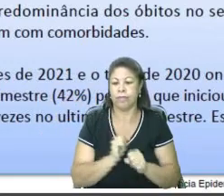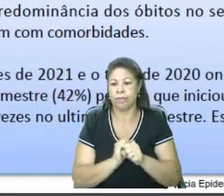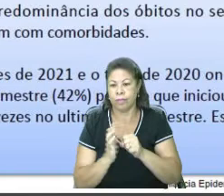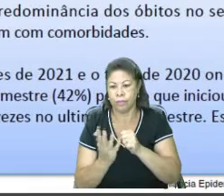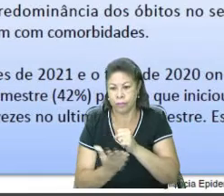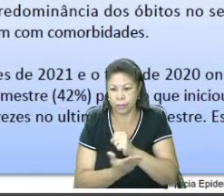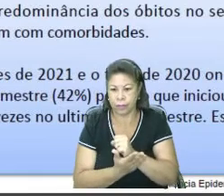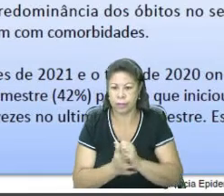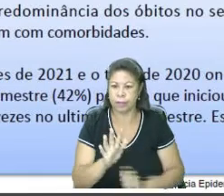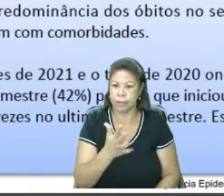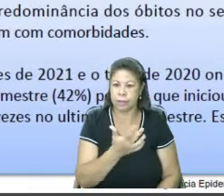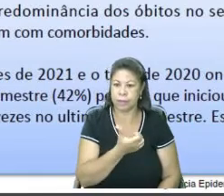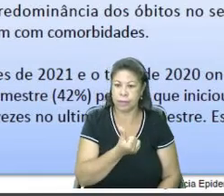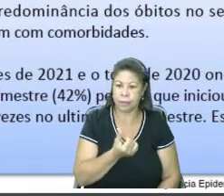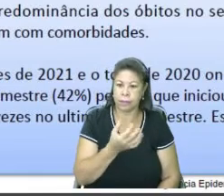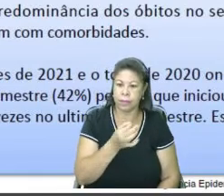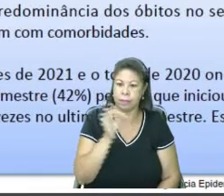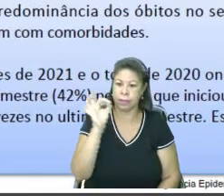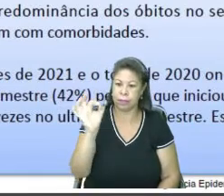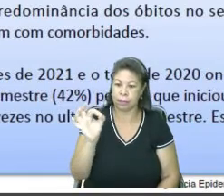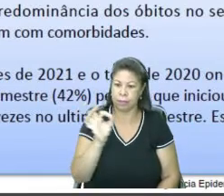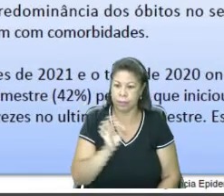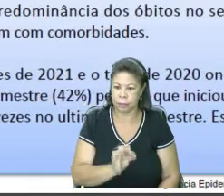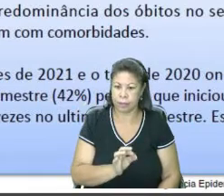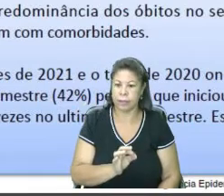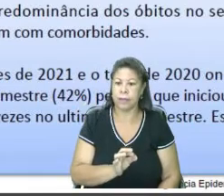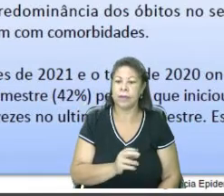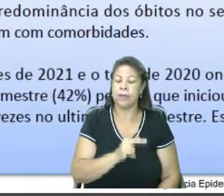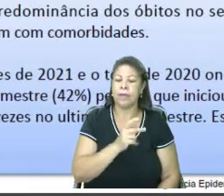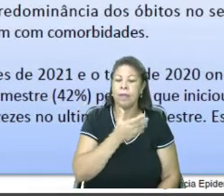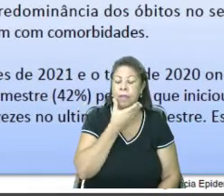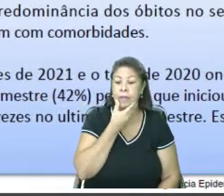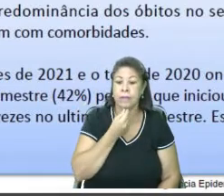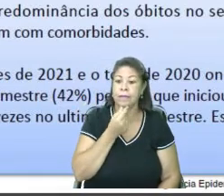60%, um pouco mais de 60% na população masculina,